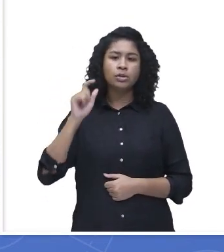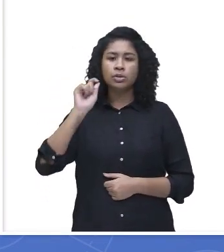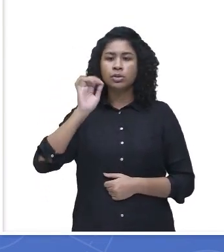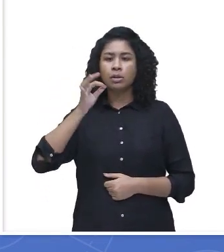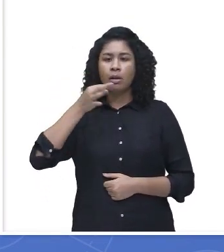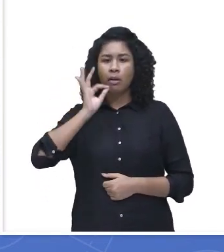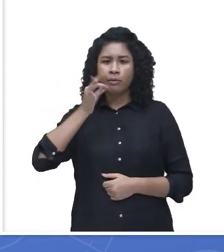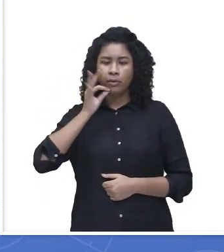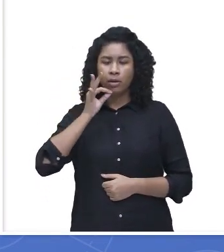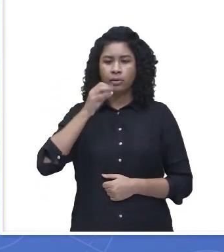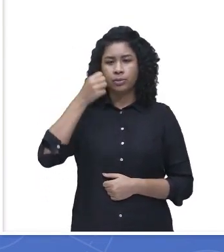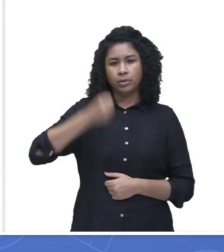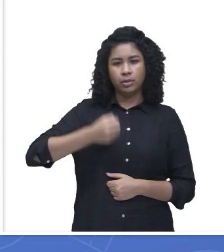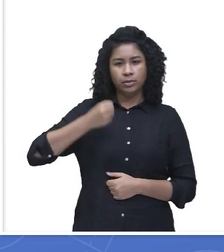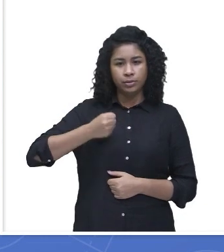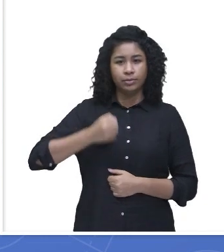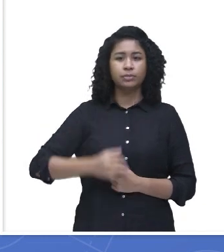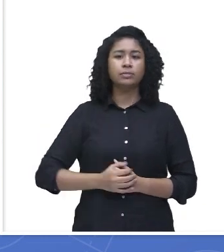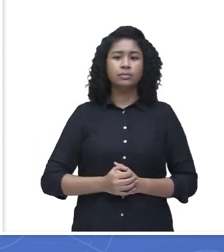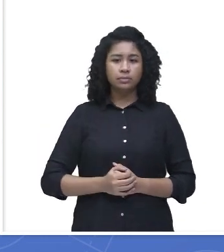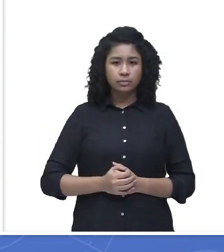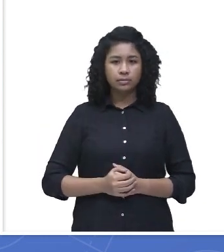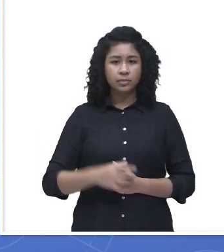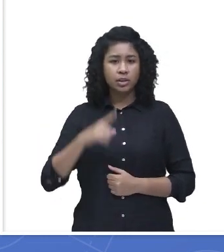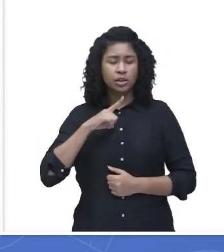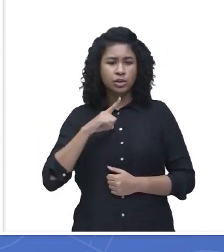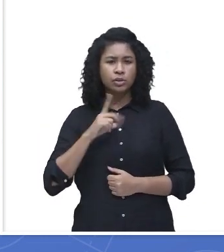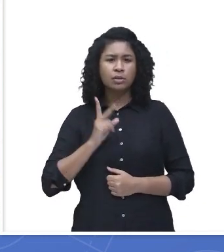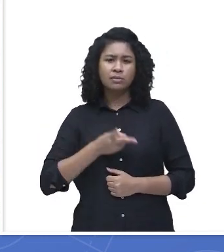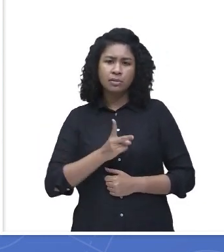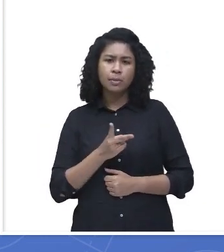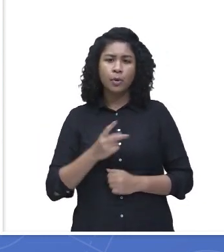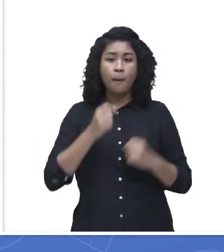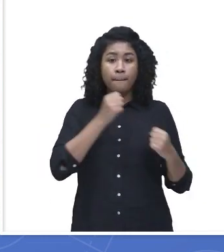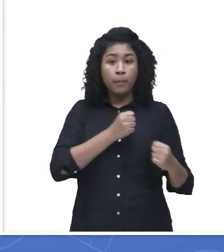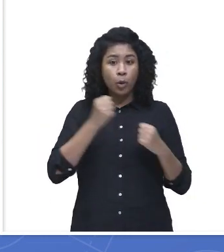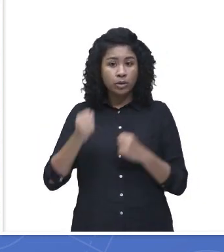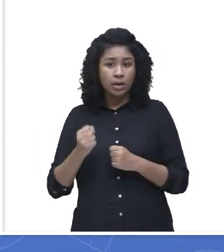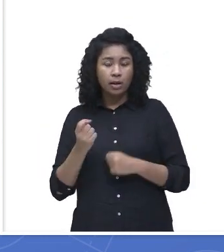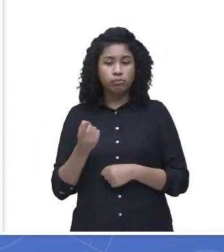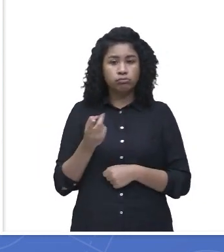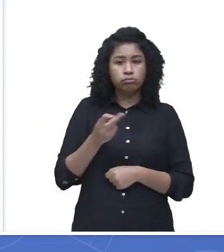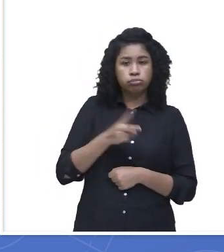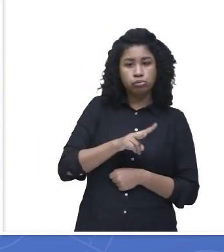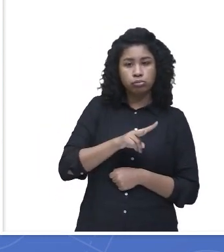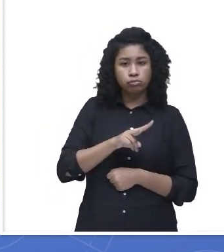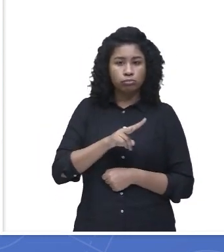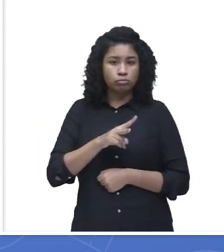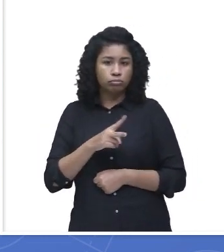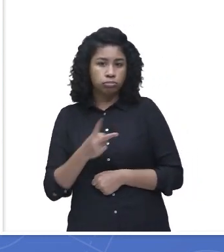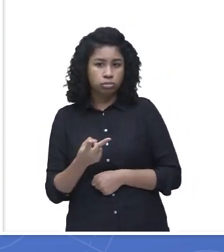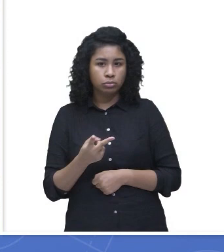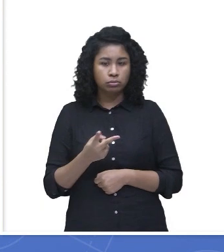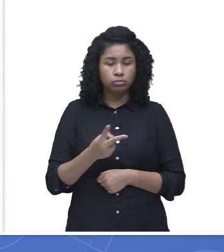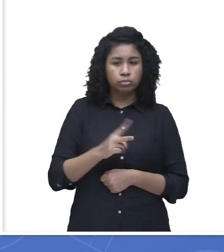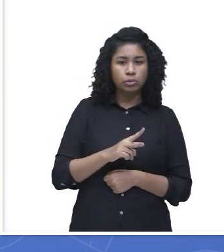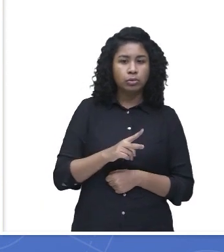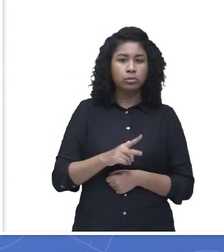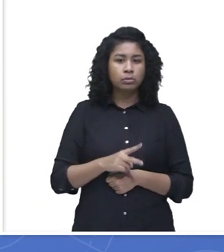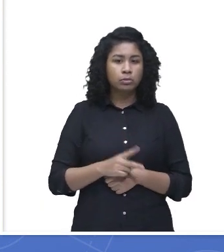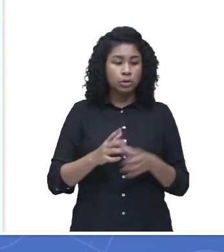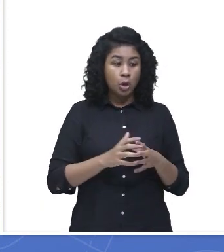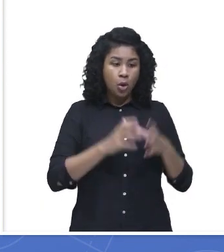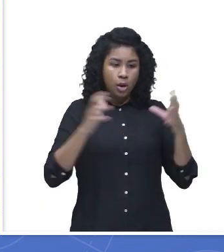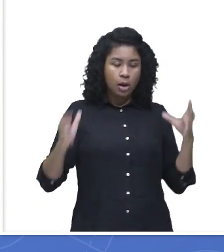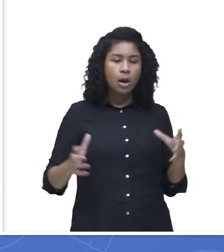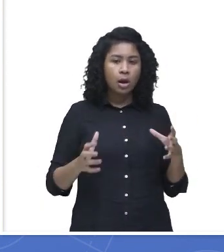essa política ela consistia exatamente na alternância de poder, né? Entre os grandes produtores rurais, entre aqueles